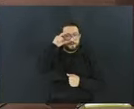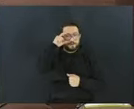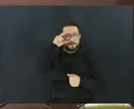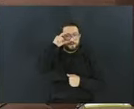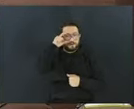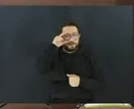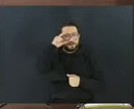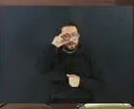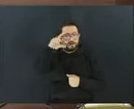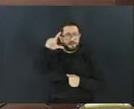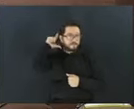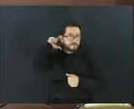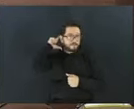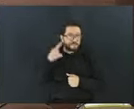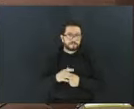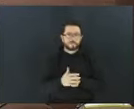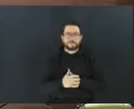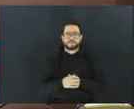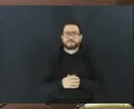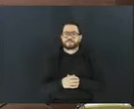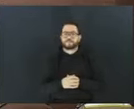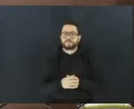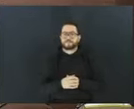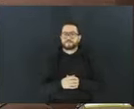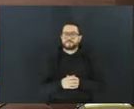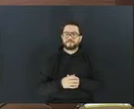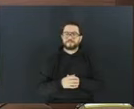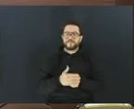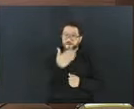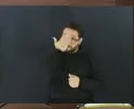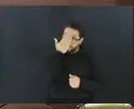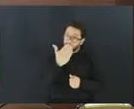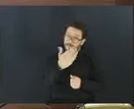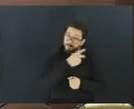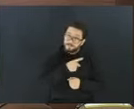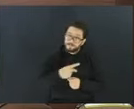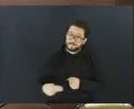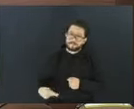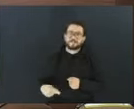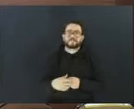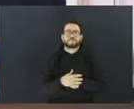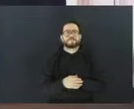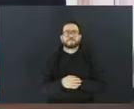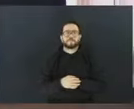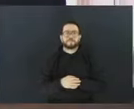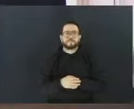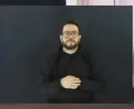Obrigado, senhor presidente. Bom dia, colegas vereadores, vereadoras, a todos que nos assistem.